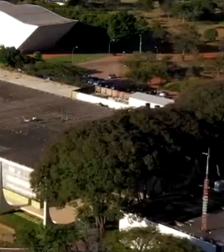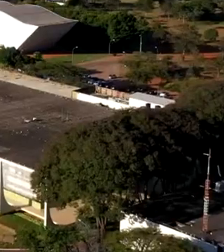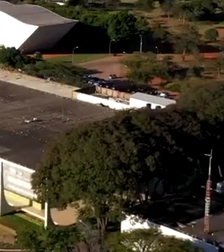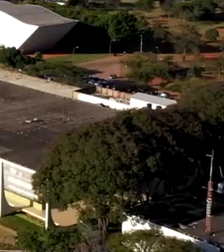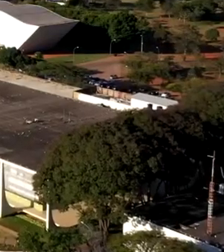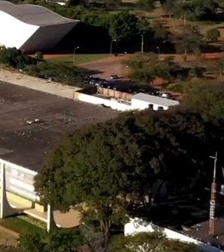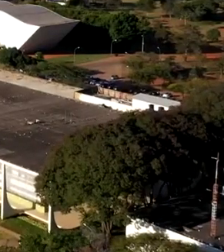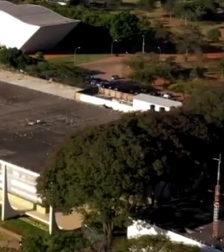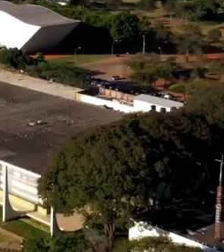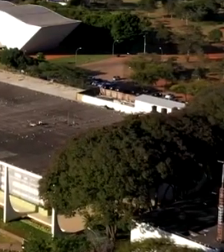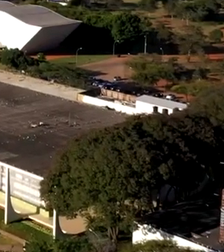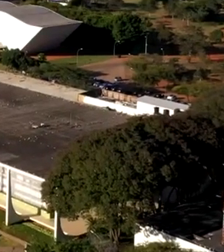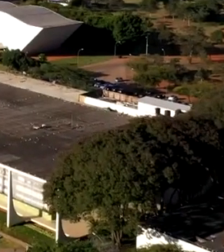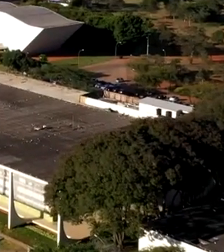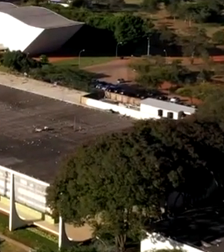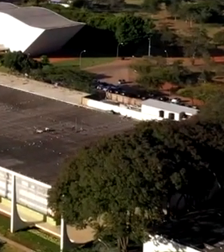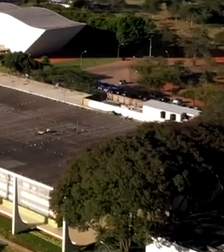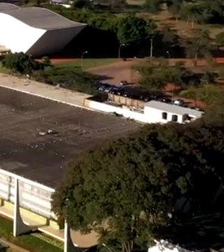Tchau.